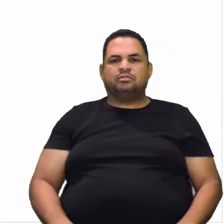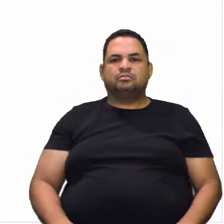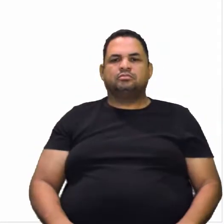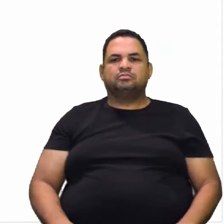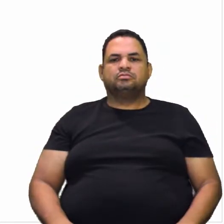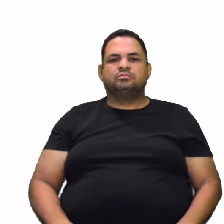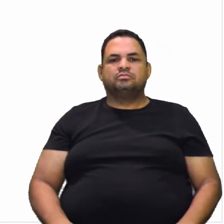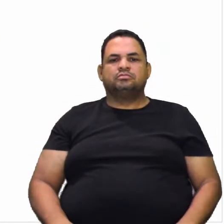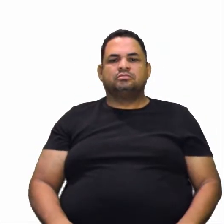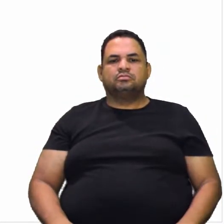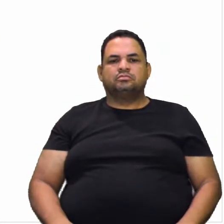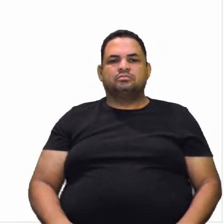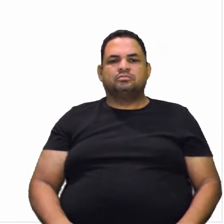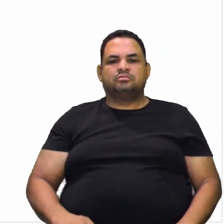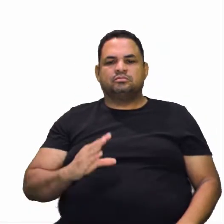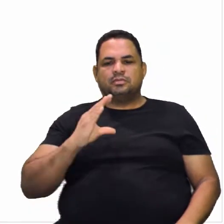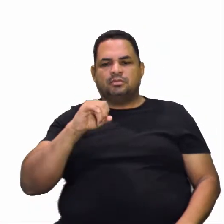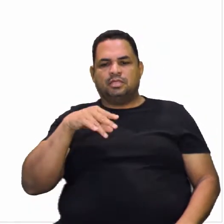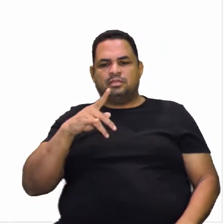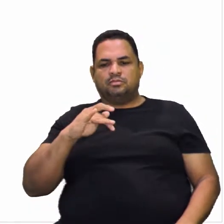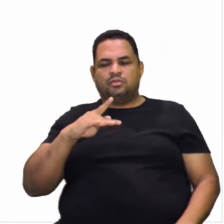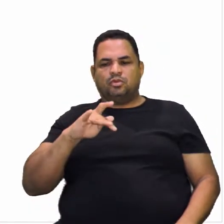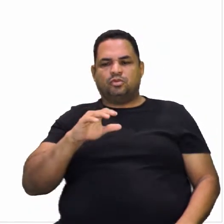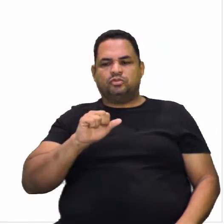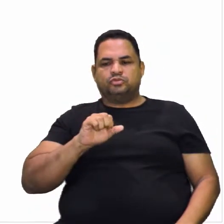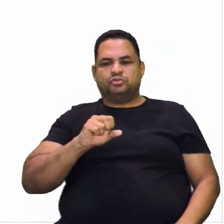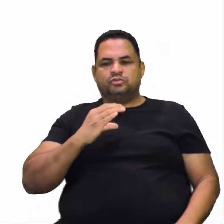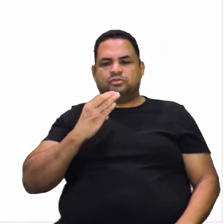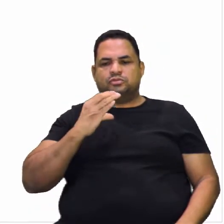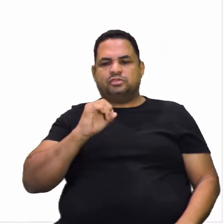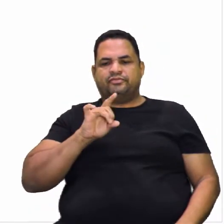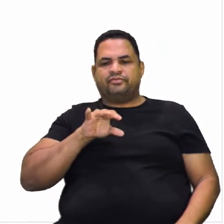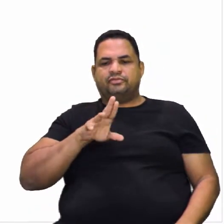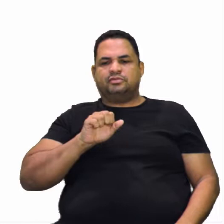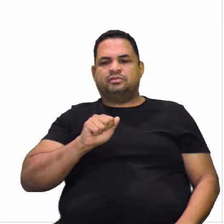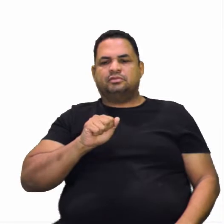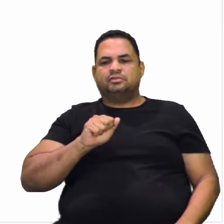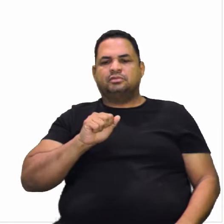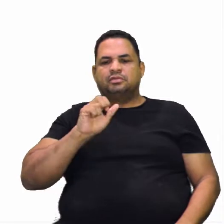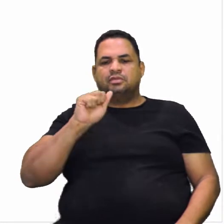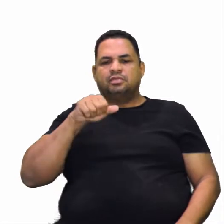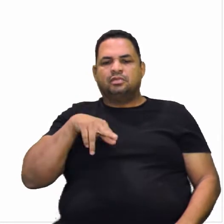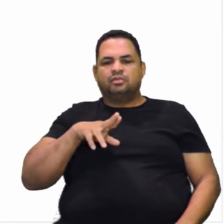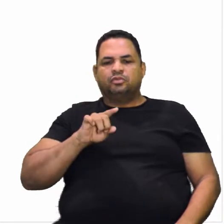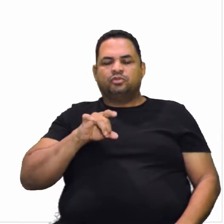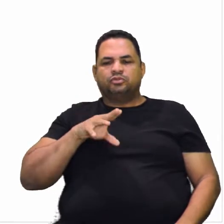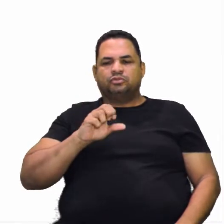Carpatos, Poros, Sífos, Andros,